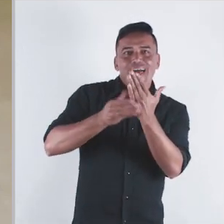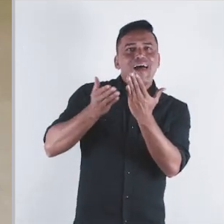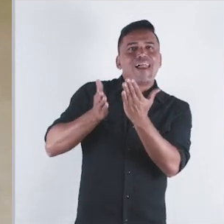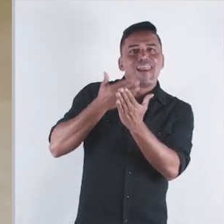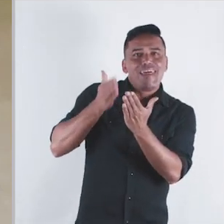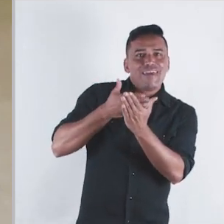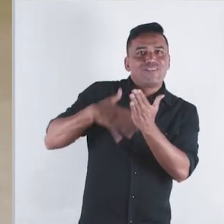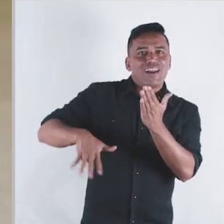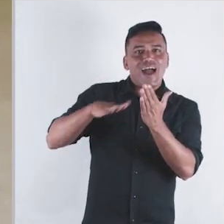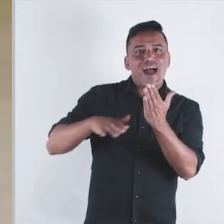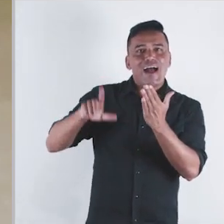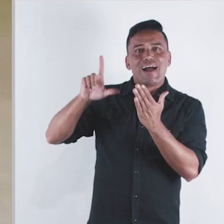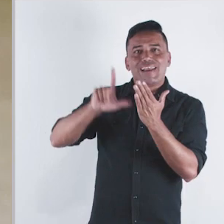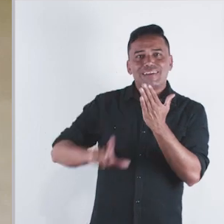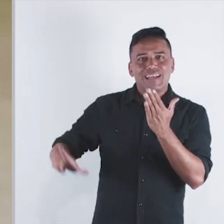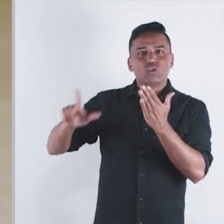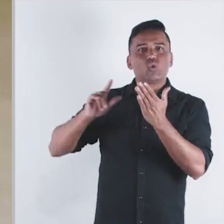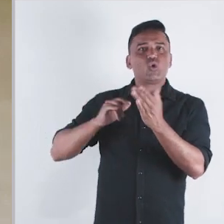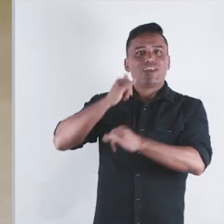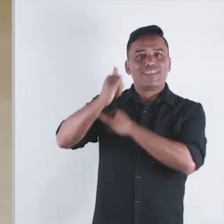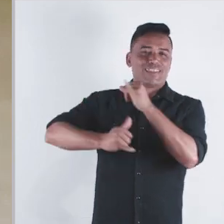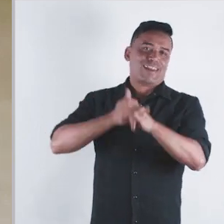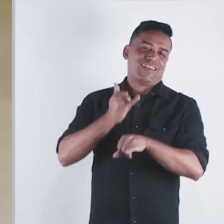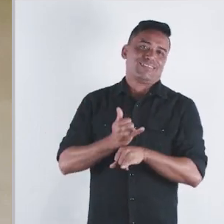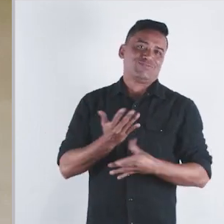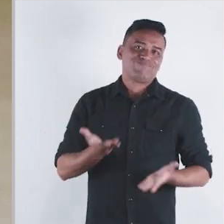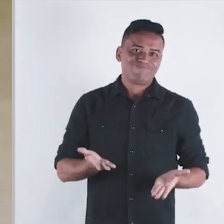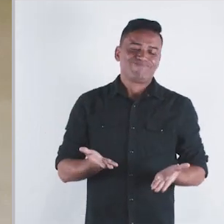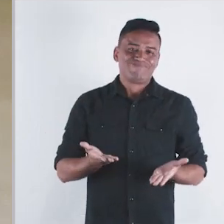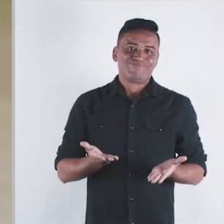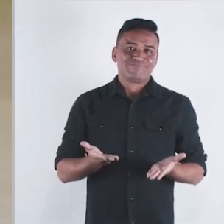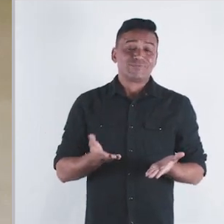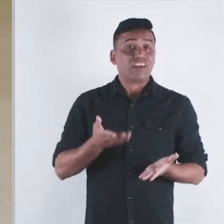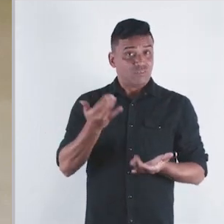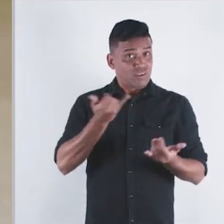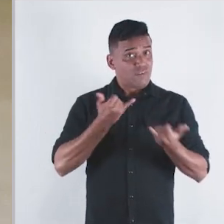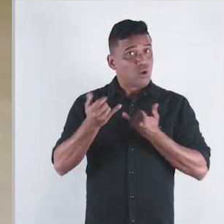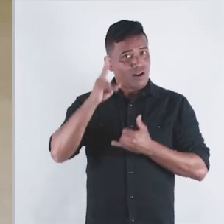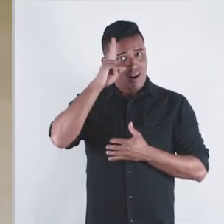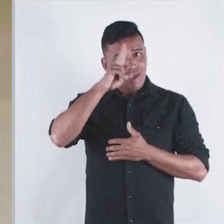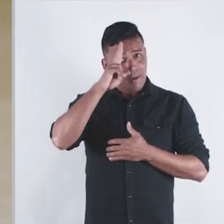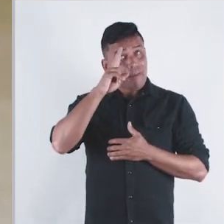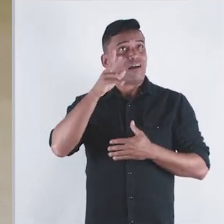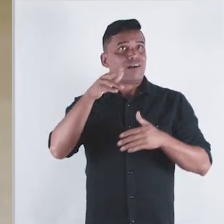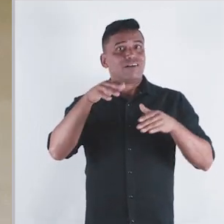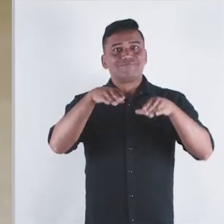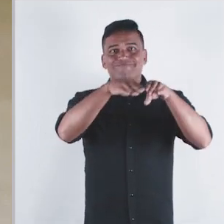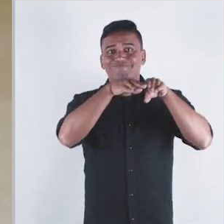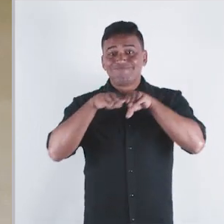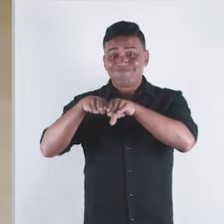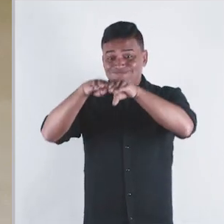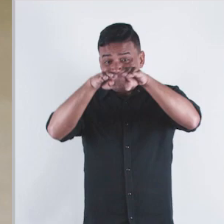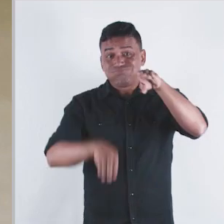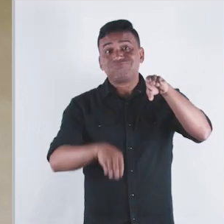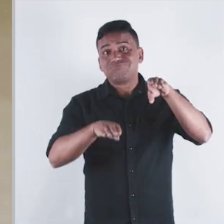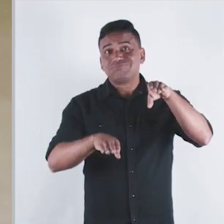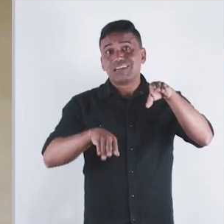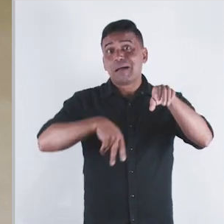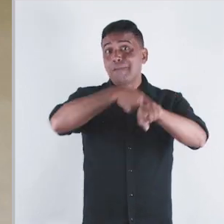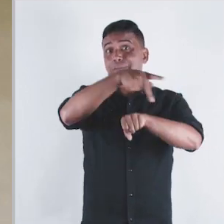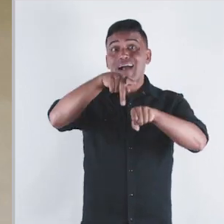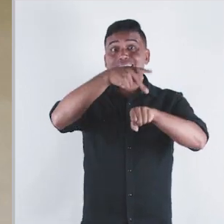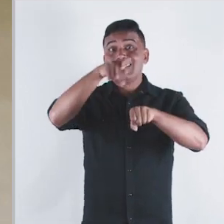né? É isso que você falou, trata-se de uma desigualdade inacreditável, o país é